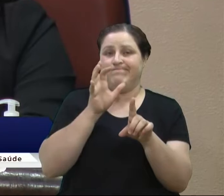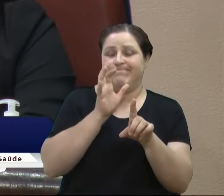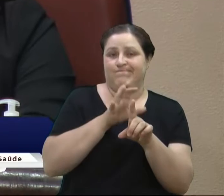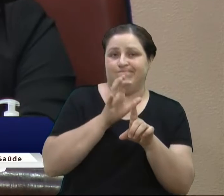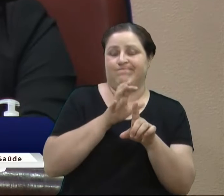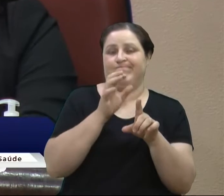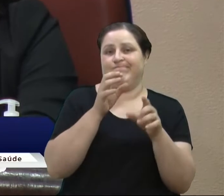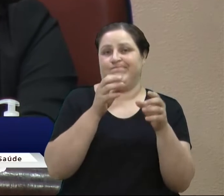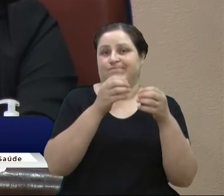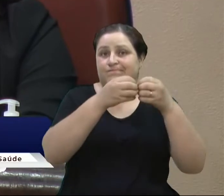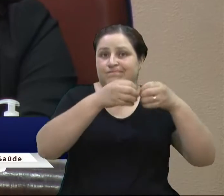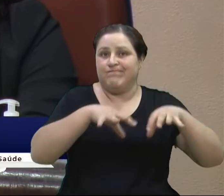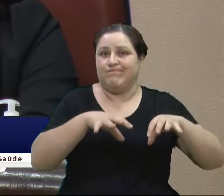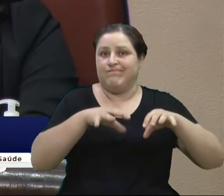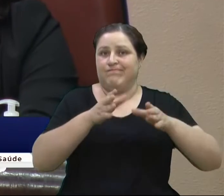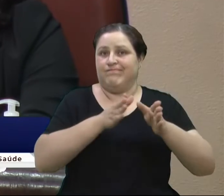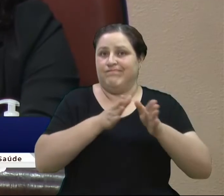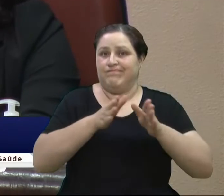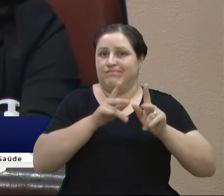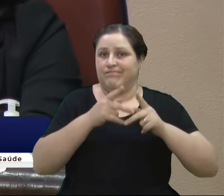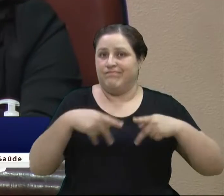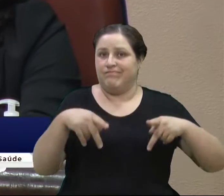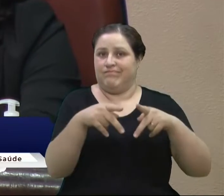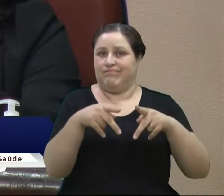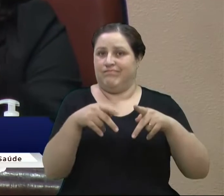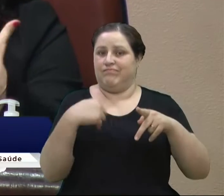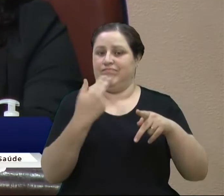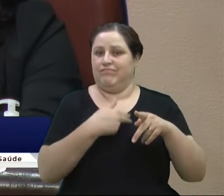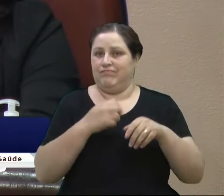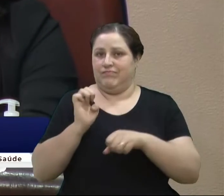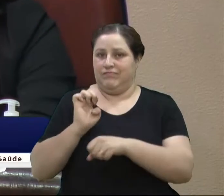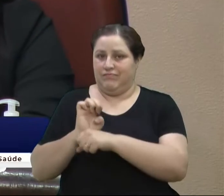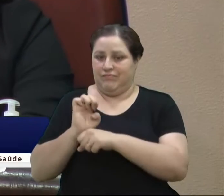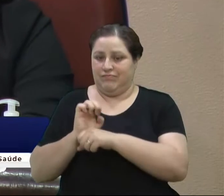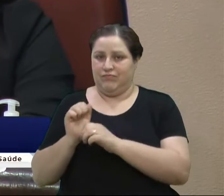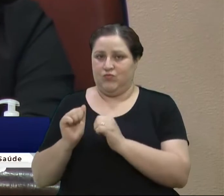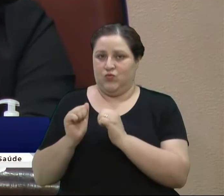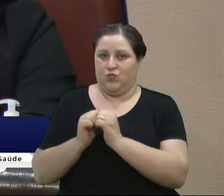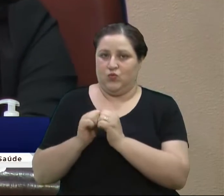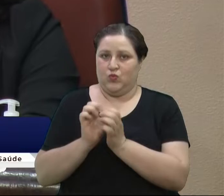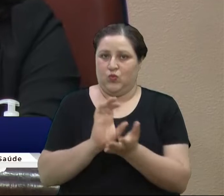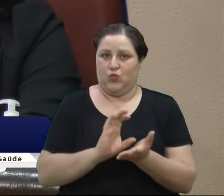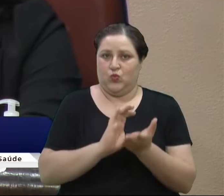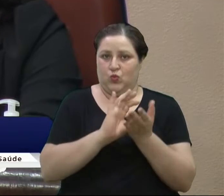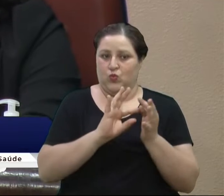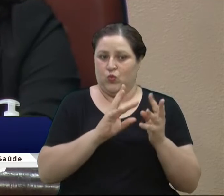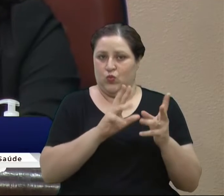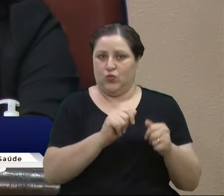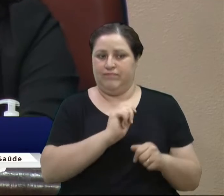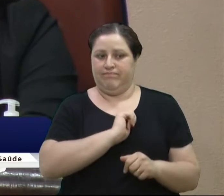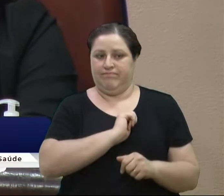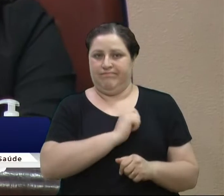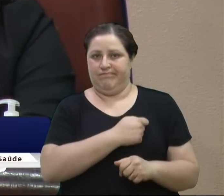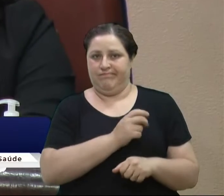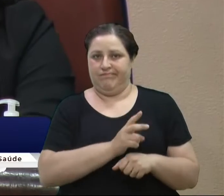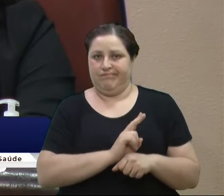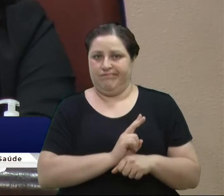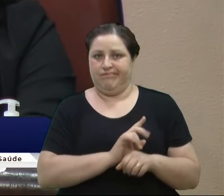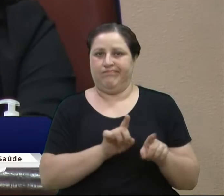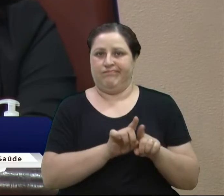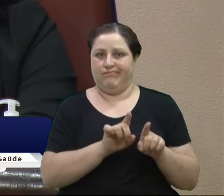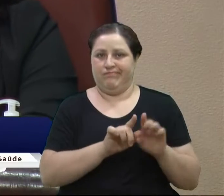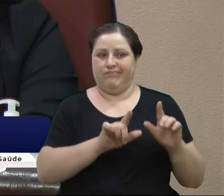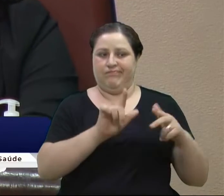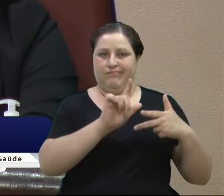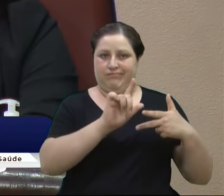população, nós, enquanto Estado, em conjunto com o Conselho, em conjunto com todos os órgãos fiscalizadores, que, no caso, entra também o Poder